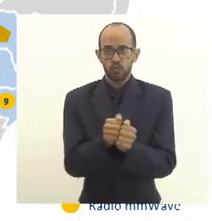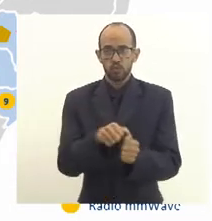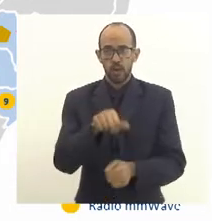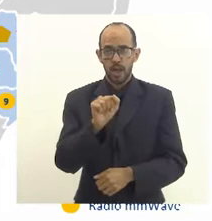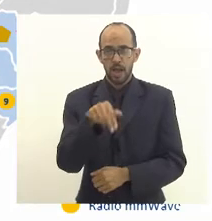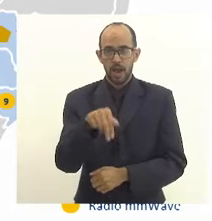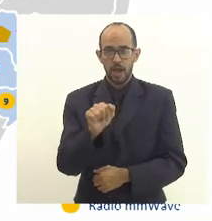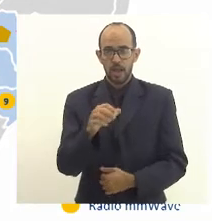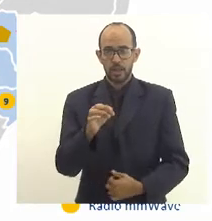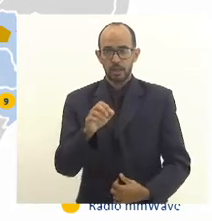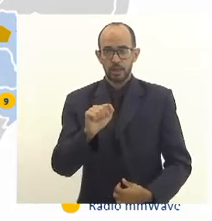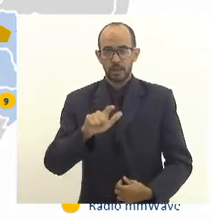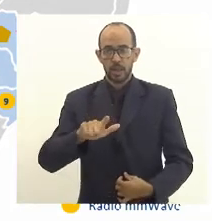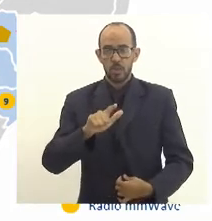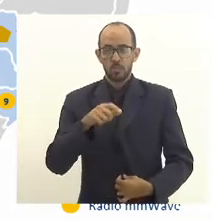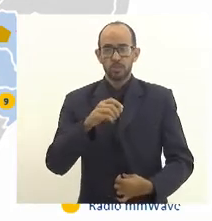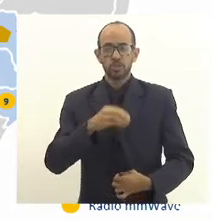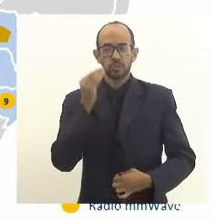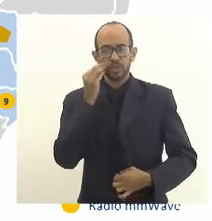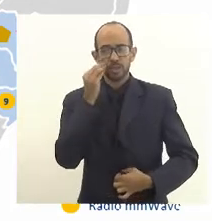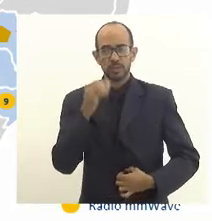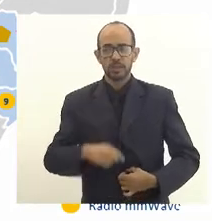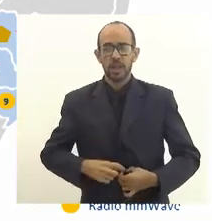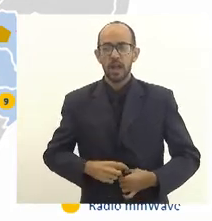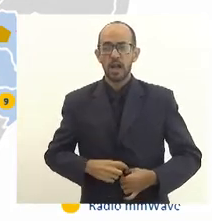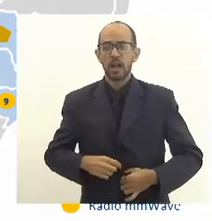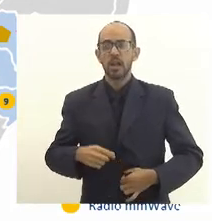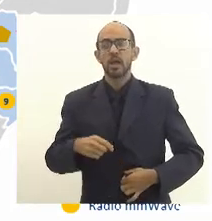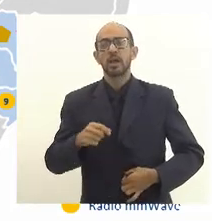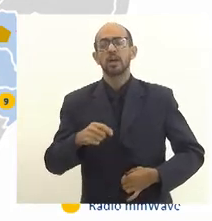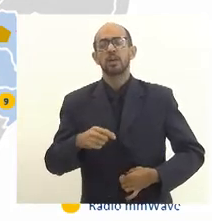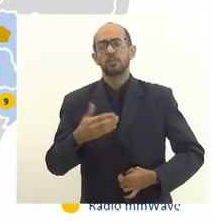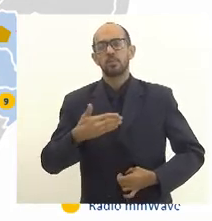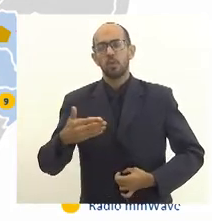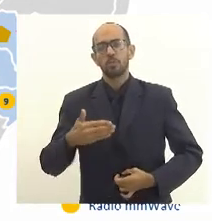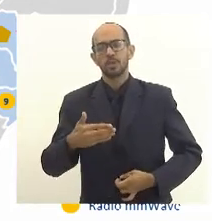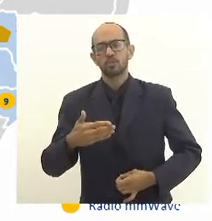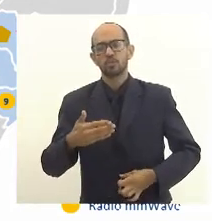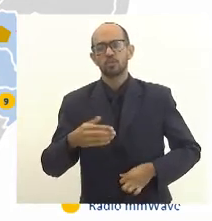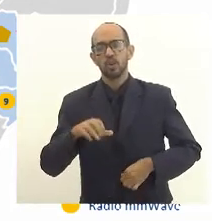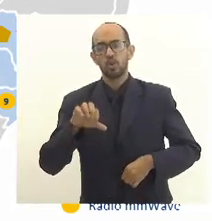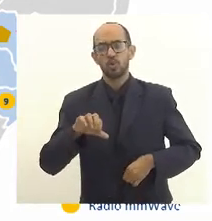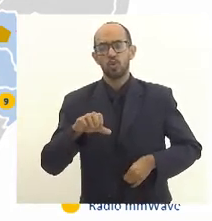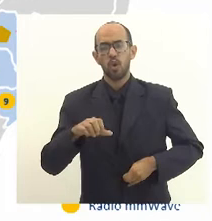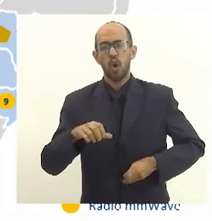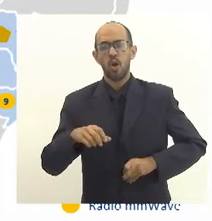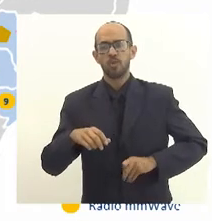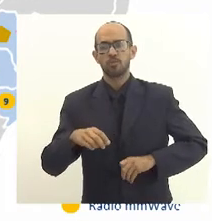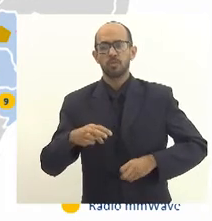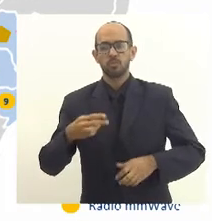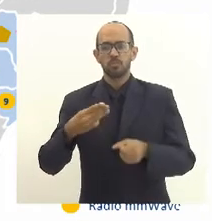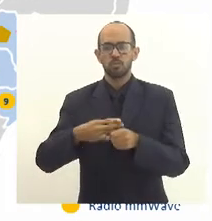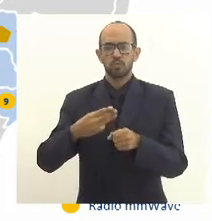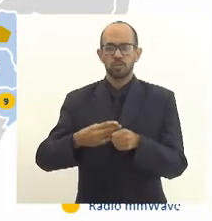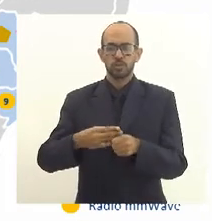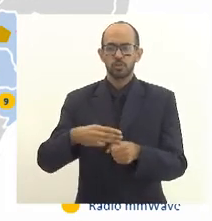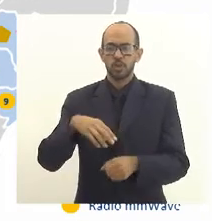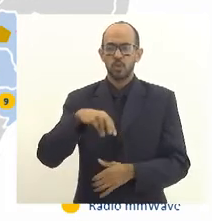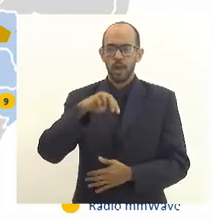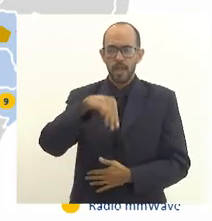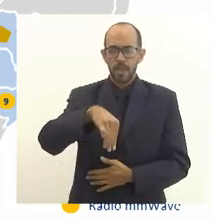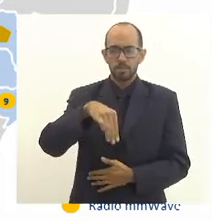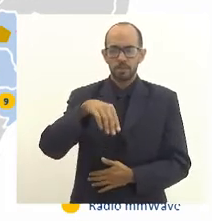poder testar frequências para cidades inteligentes. Então, serão 9 cidades com a frequência na banda N78, que é a